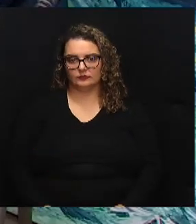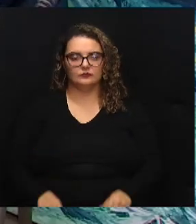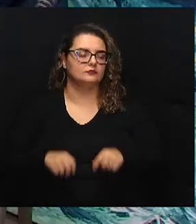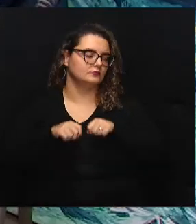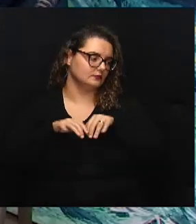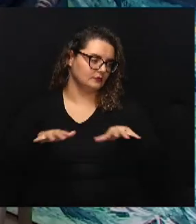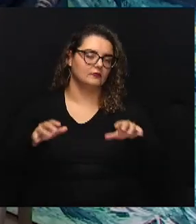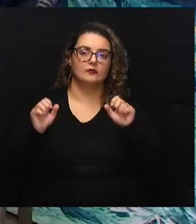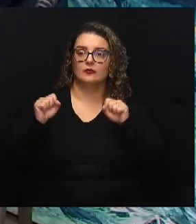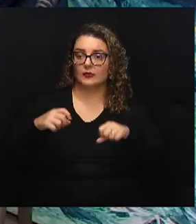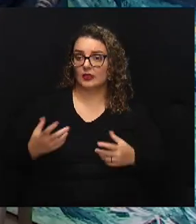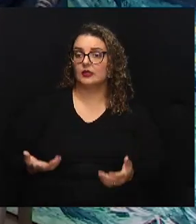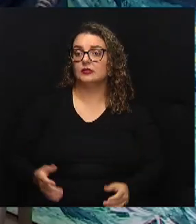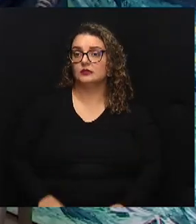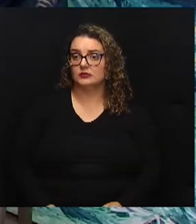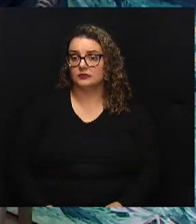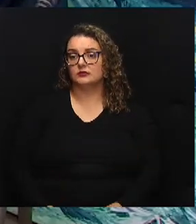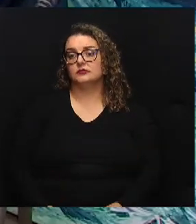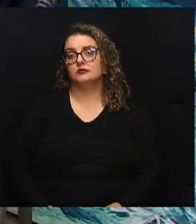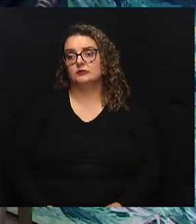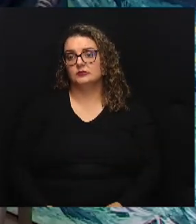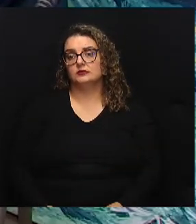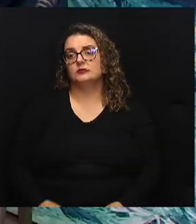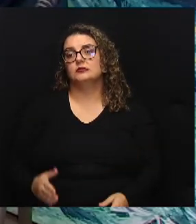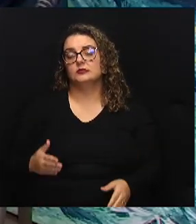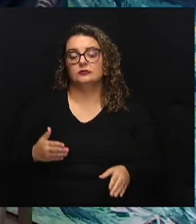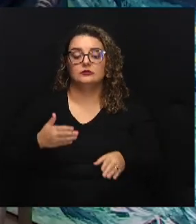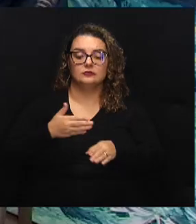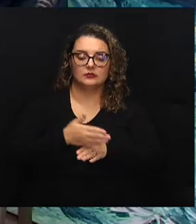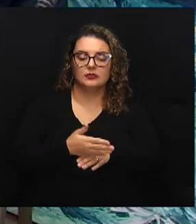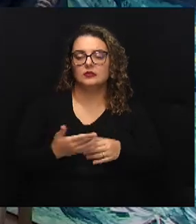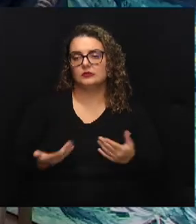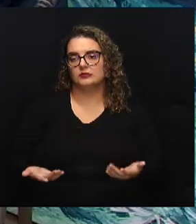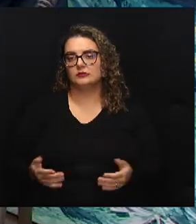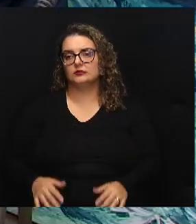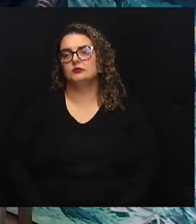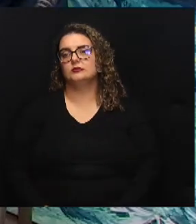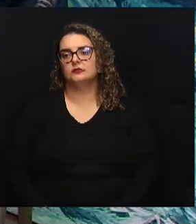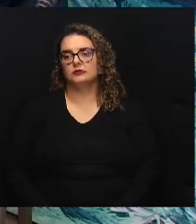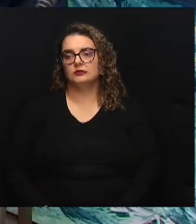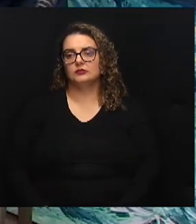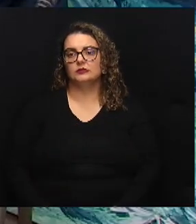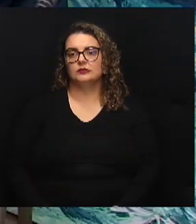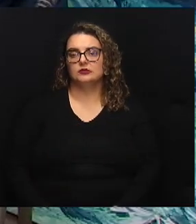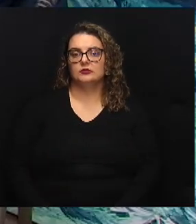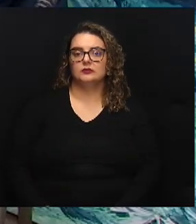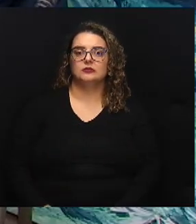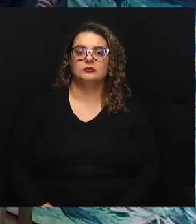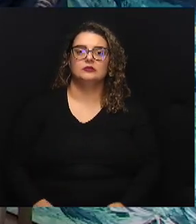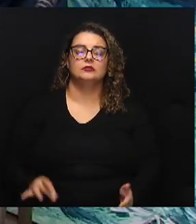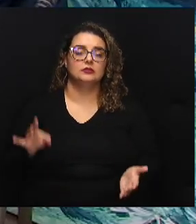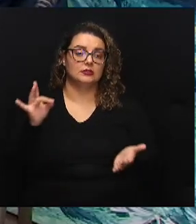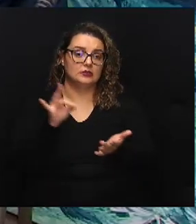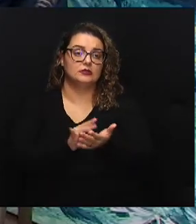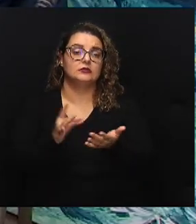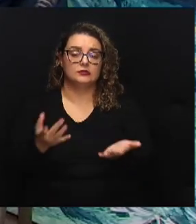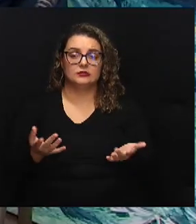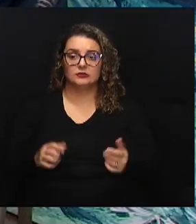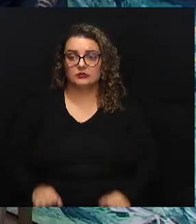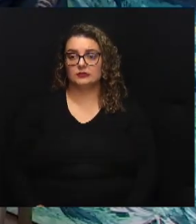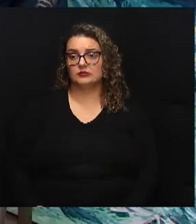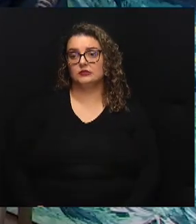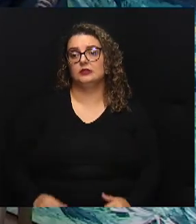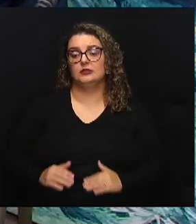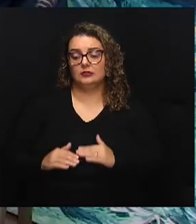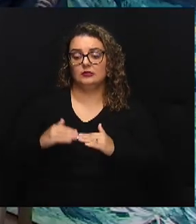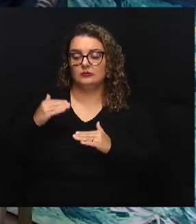expande. Ela atravessa o espaço da existência. Ela